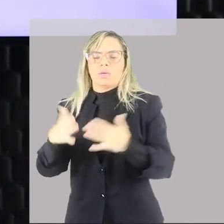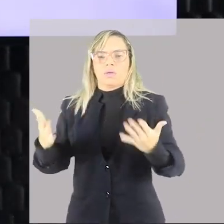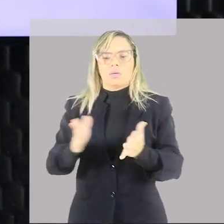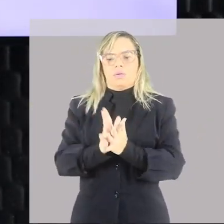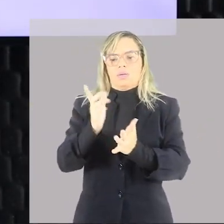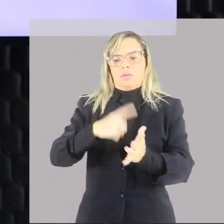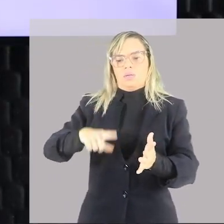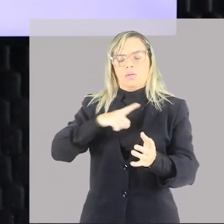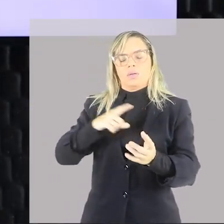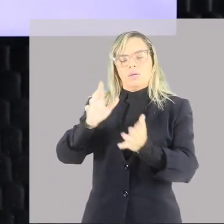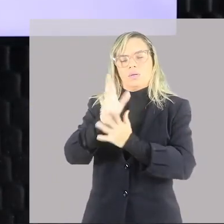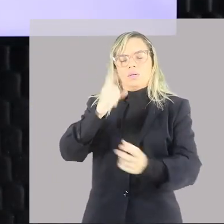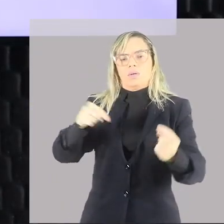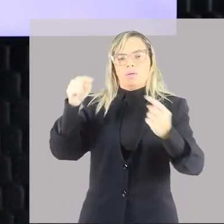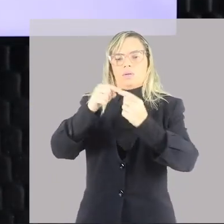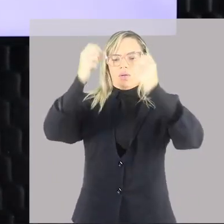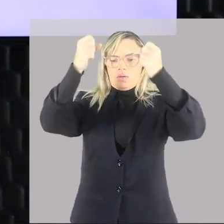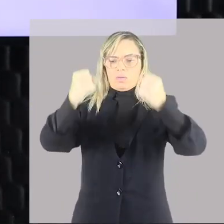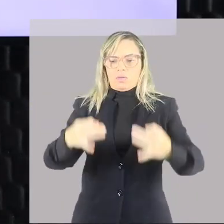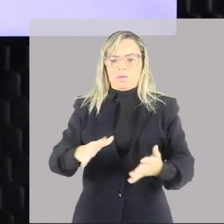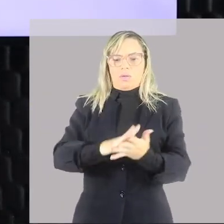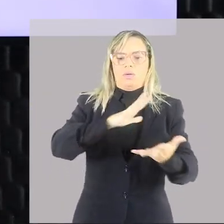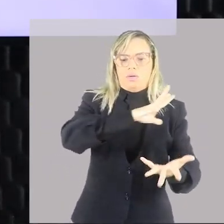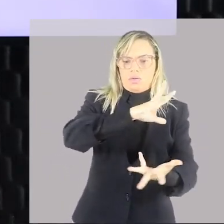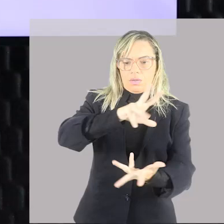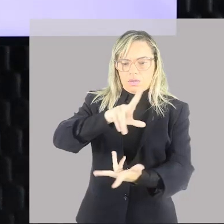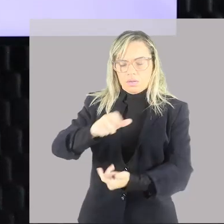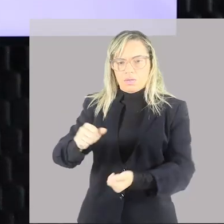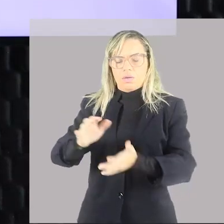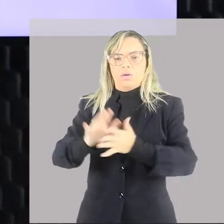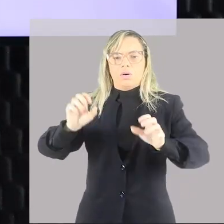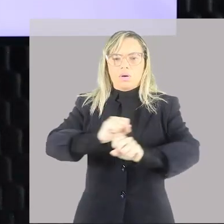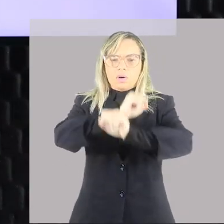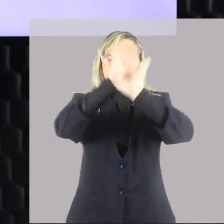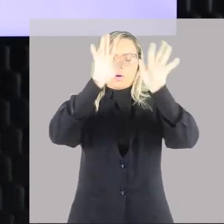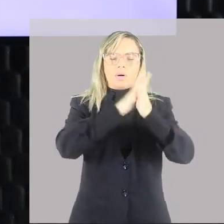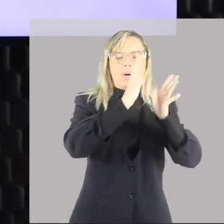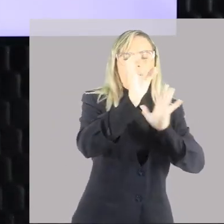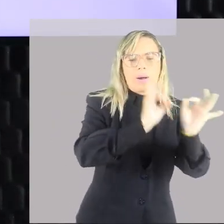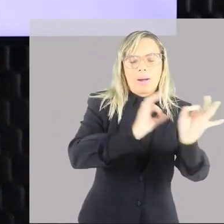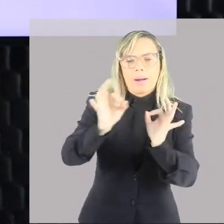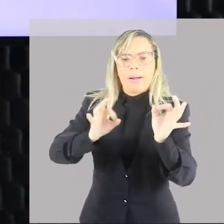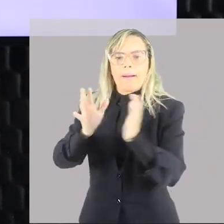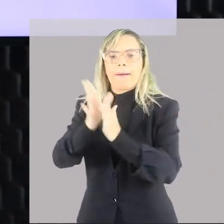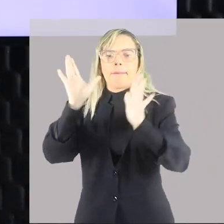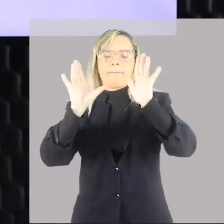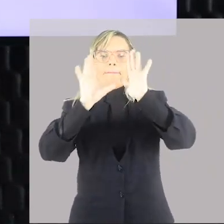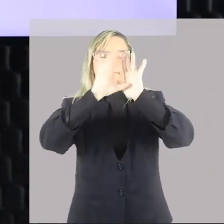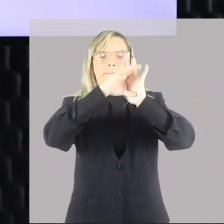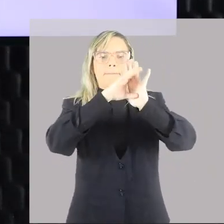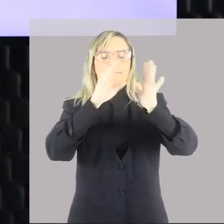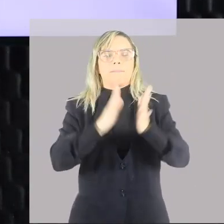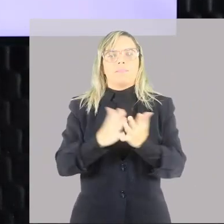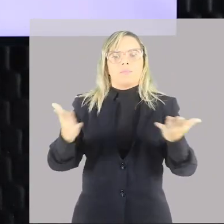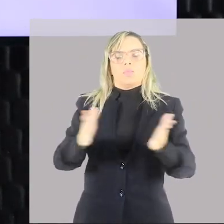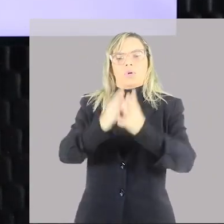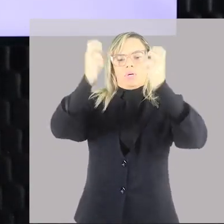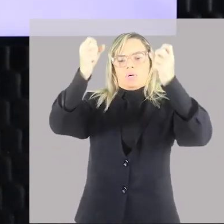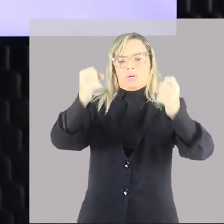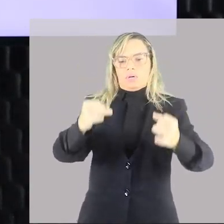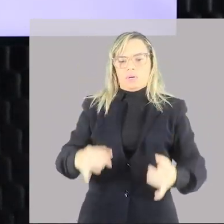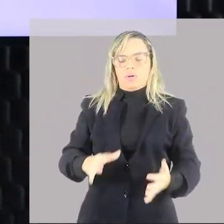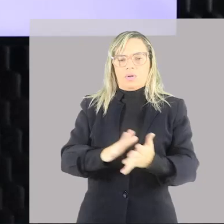organizadamente, pretende explicar o mundo. Claro, de forma organizada, os conceitos explicam o